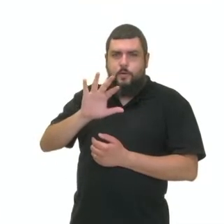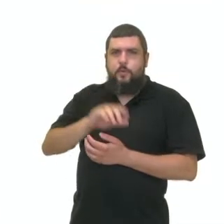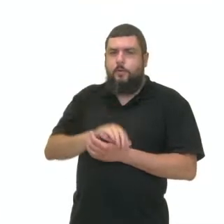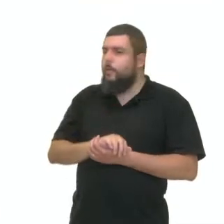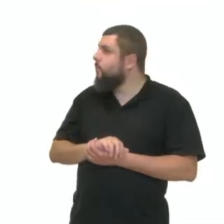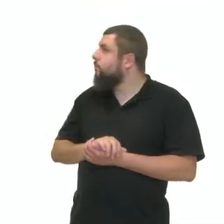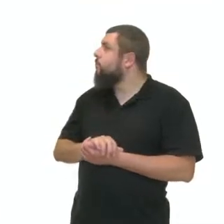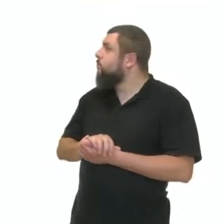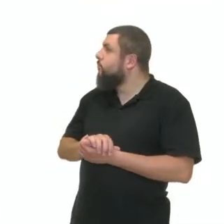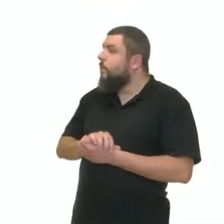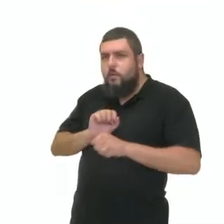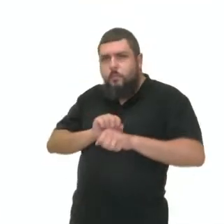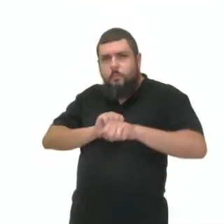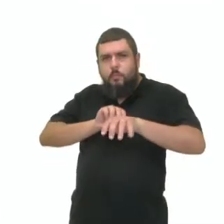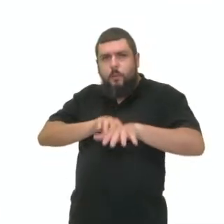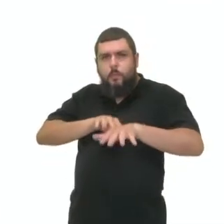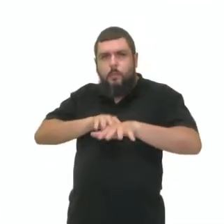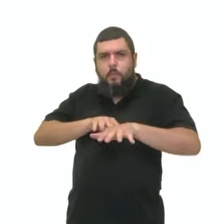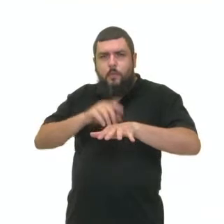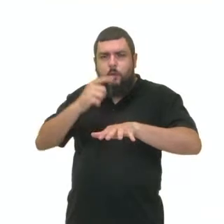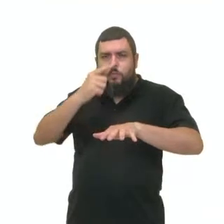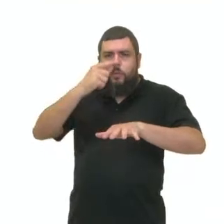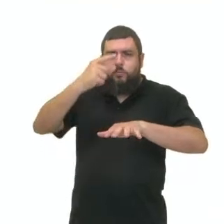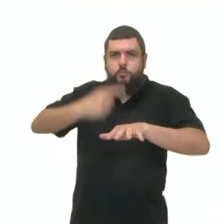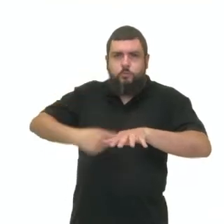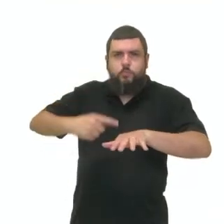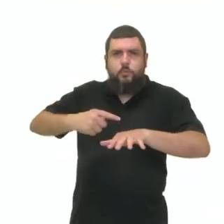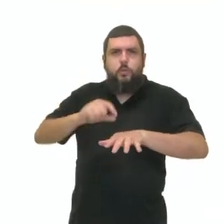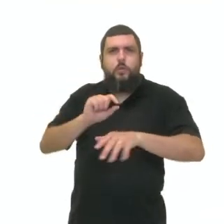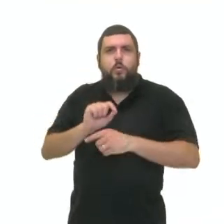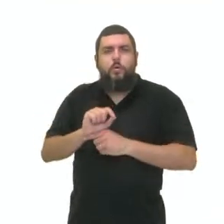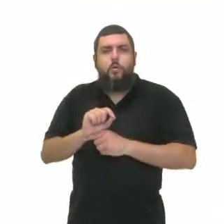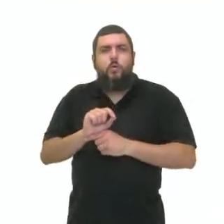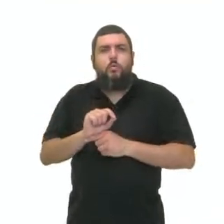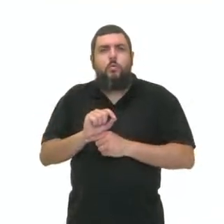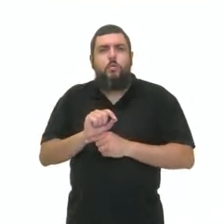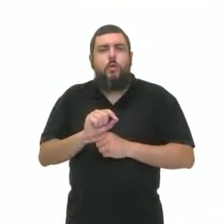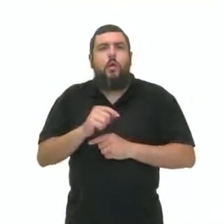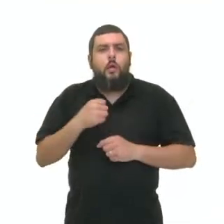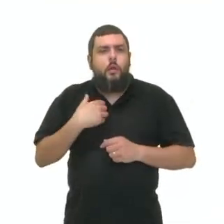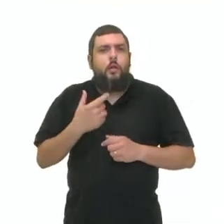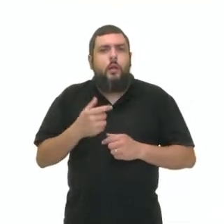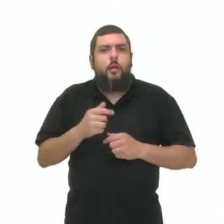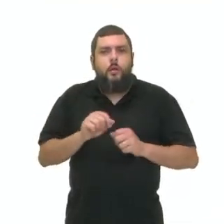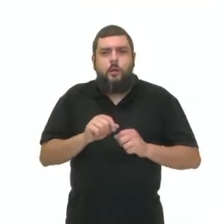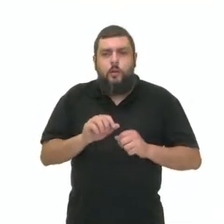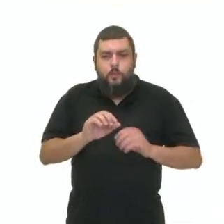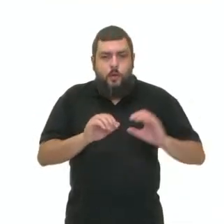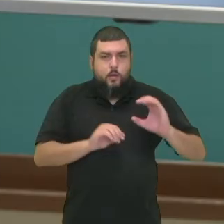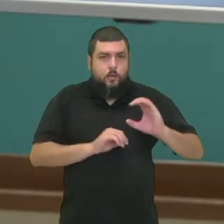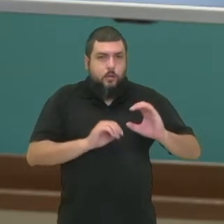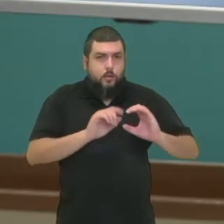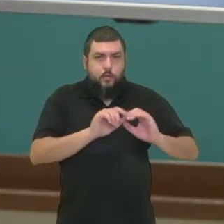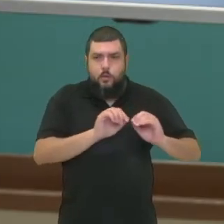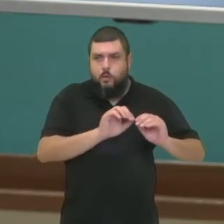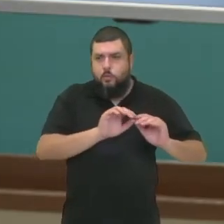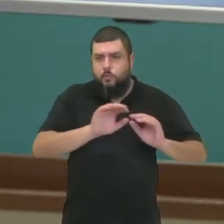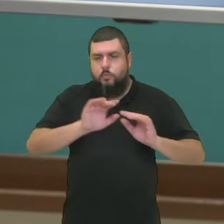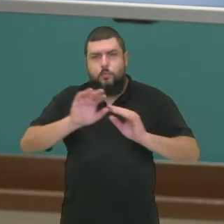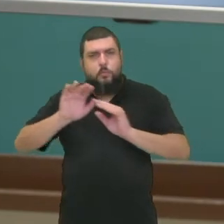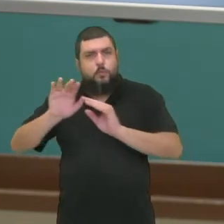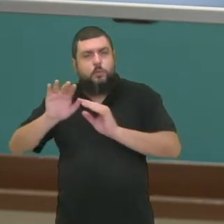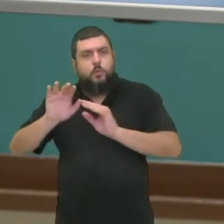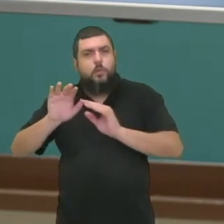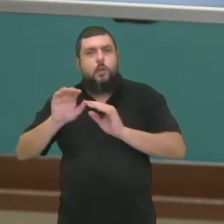O chamado Aníbal e seu poderoso exército de elefantes chegou a invadir a região da Península Itálica. Sabe Deus por